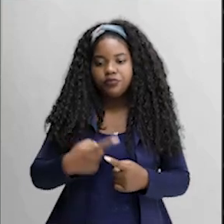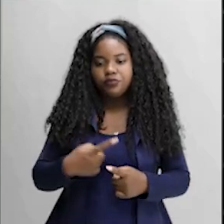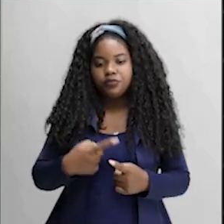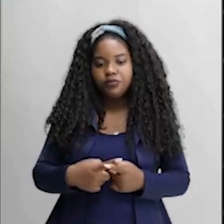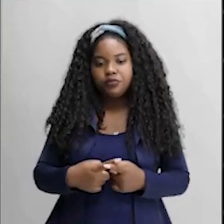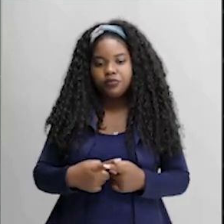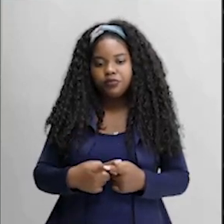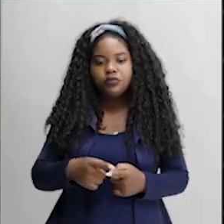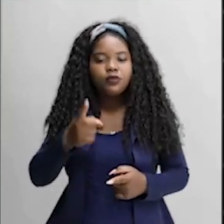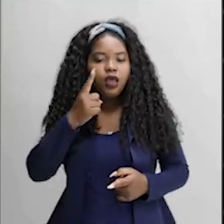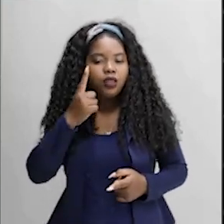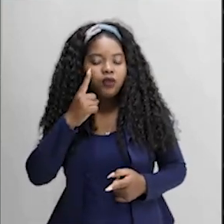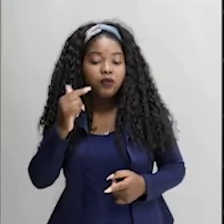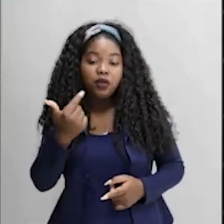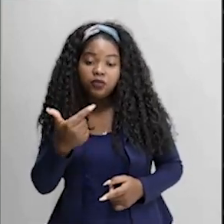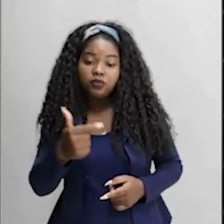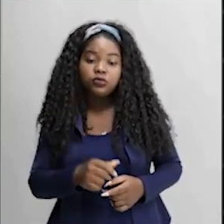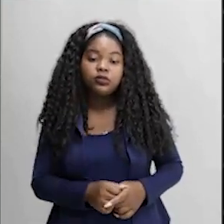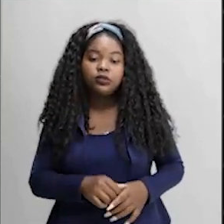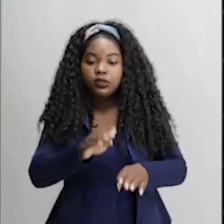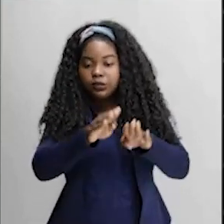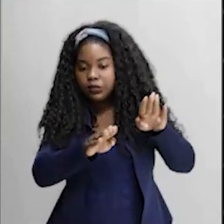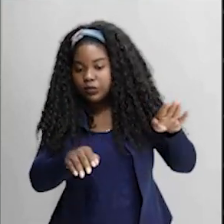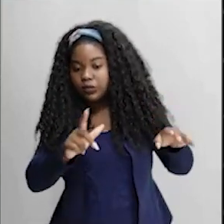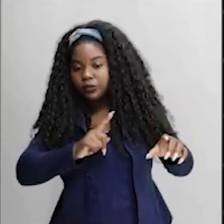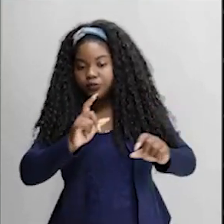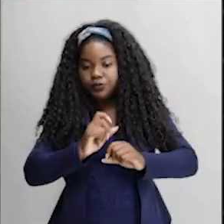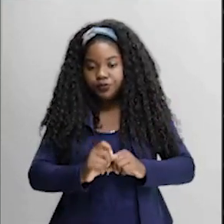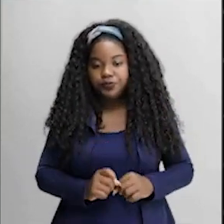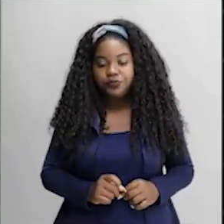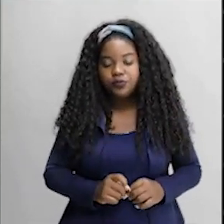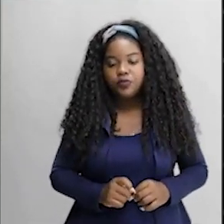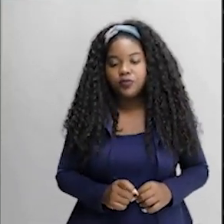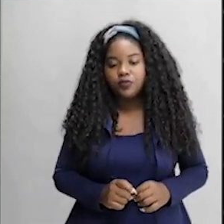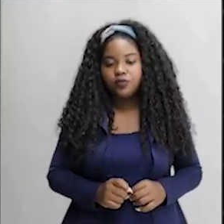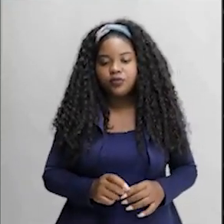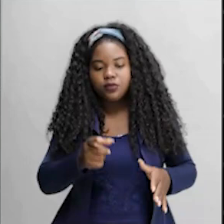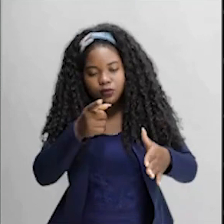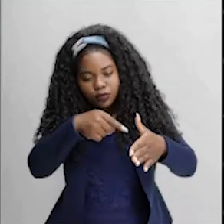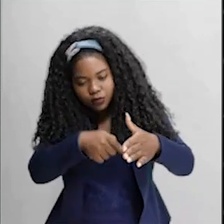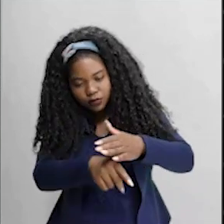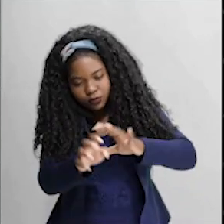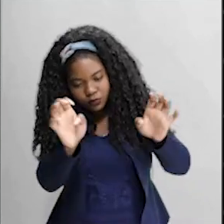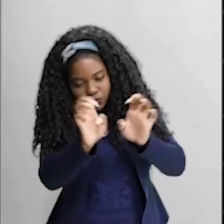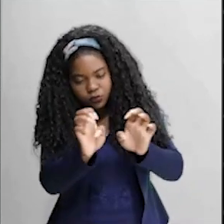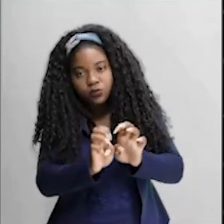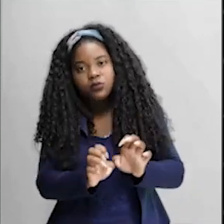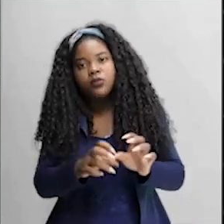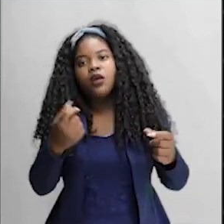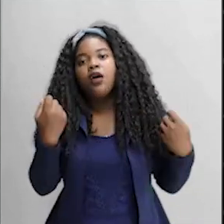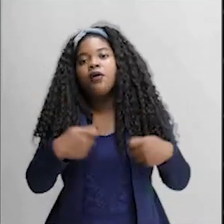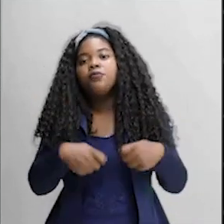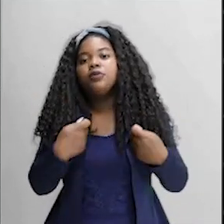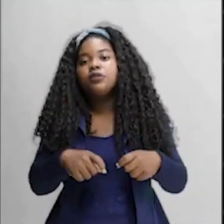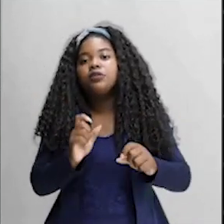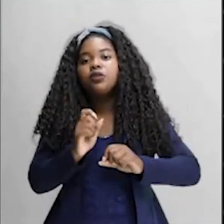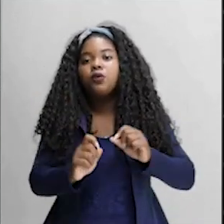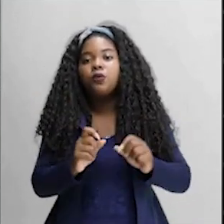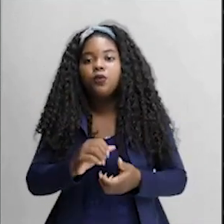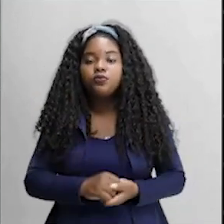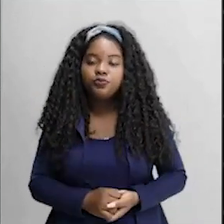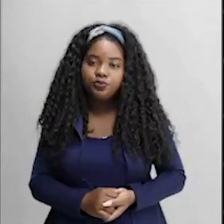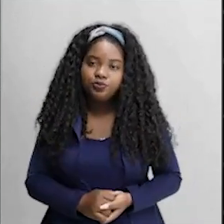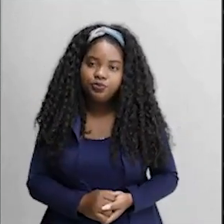desigualdade social tem, certo? E aí, quando você mergulha nessa estrutura, você vai perceber que você precisa,